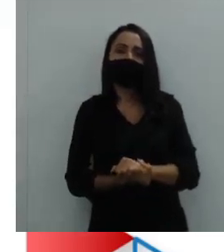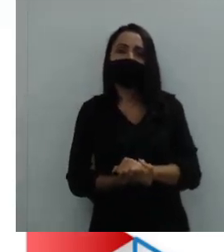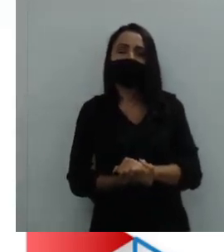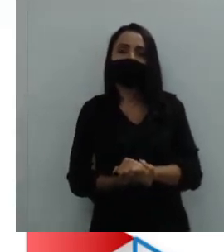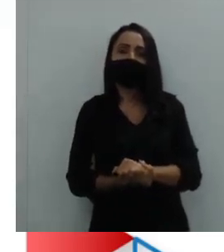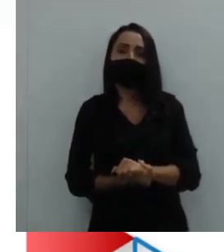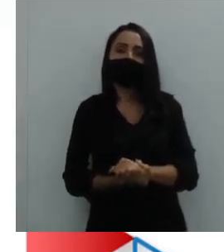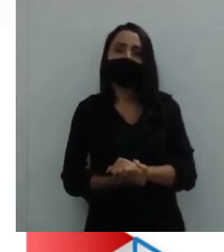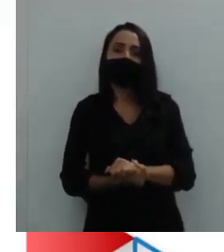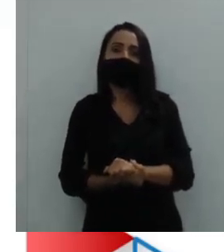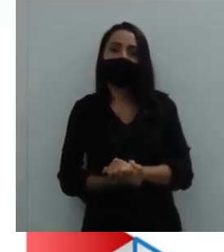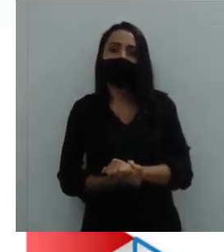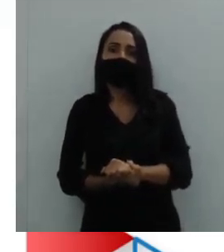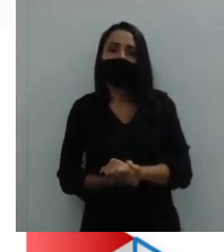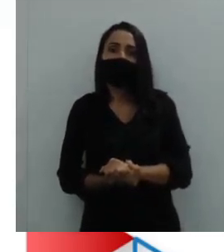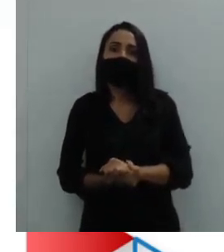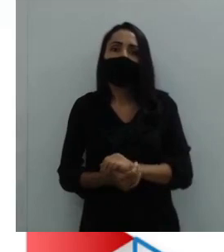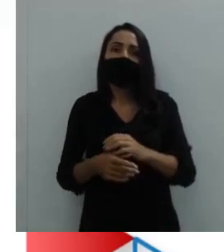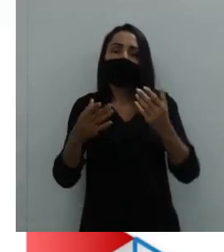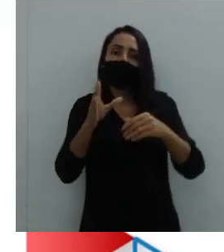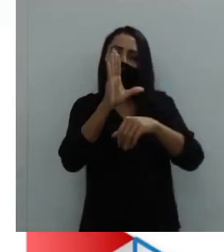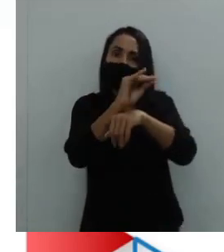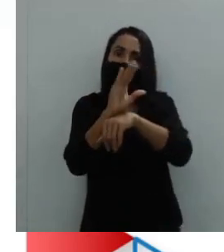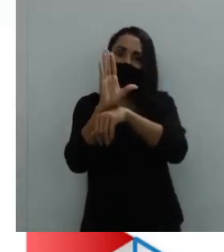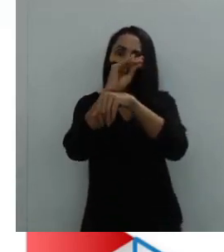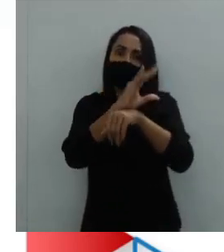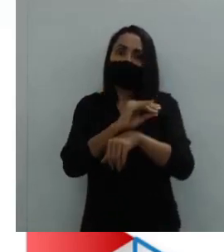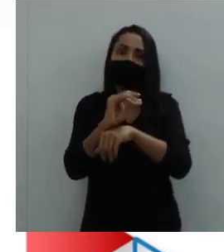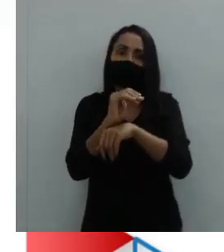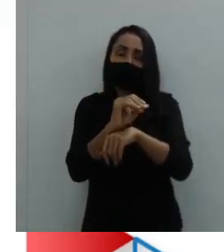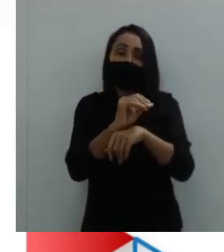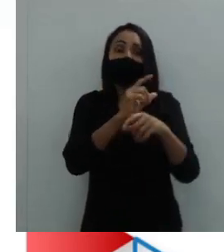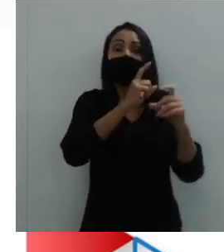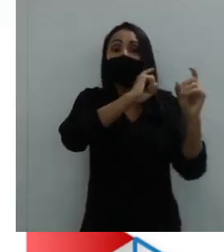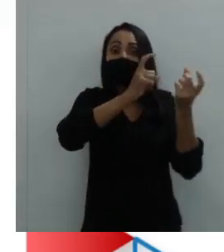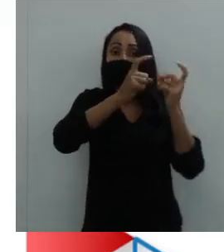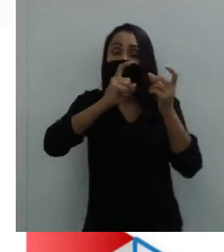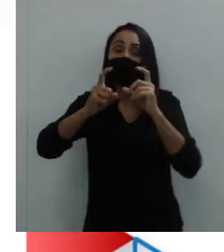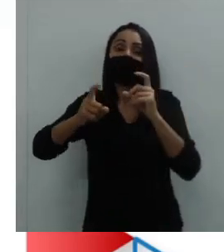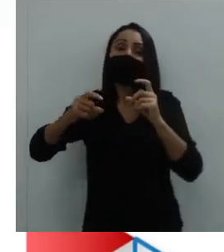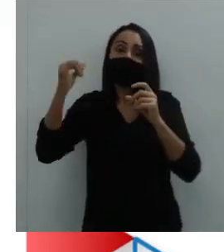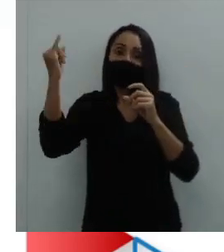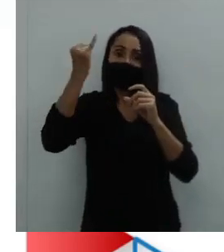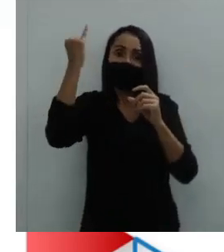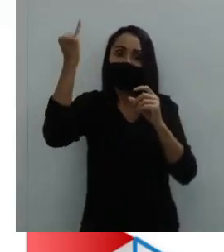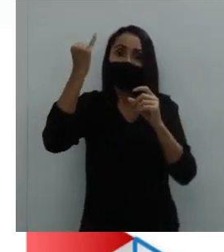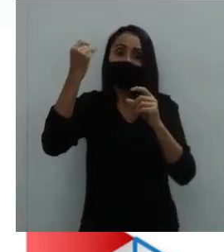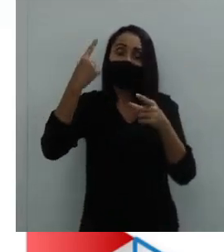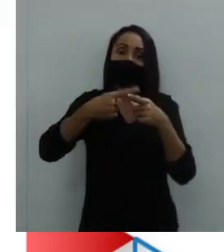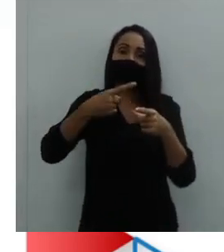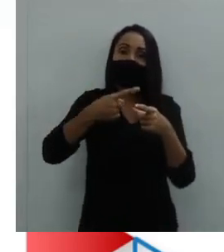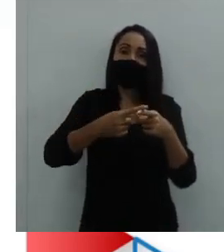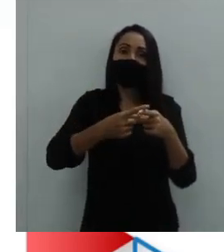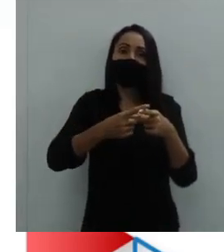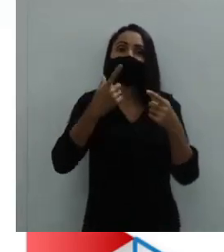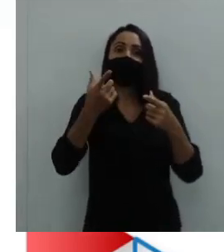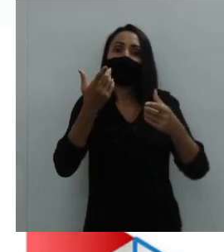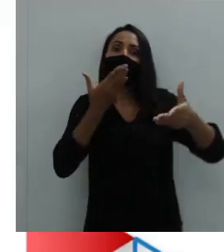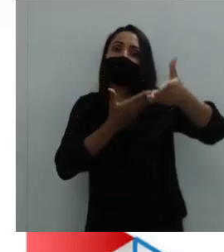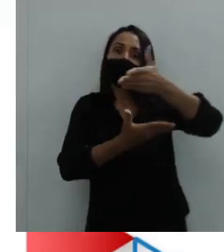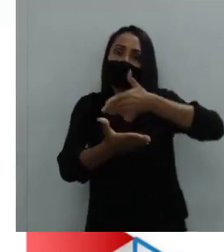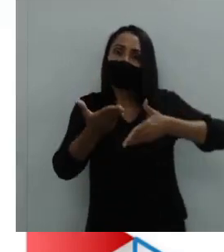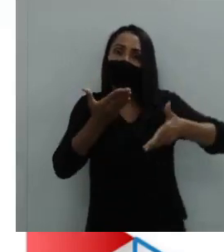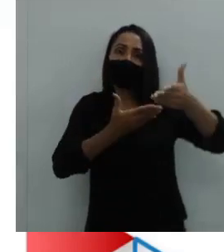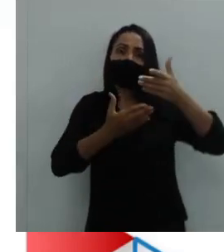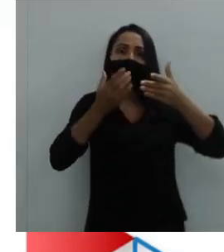Uma representação, uma fotografia de um debate. É importante, porque no debate há a troca de